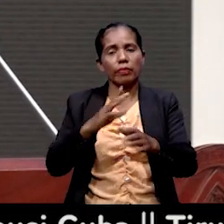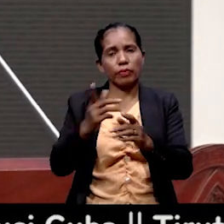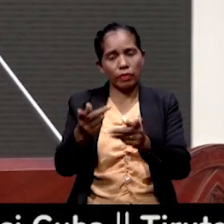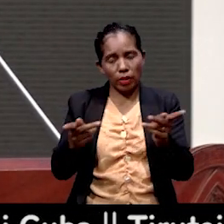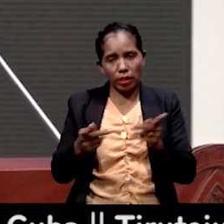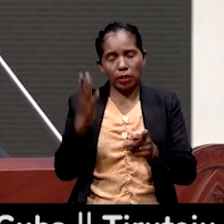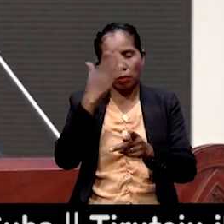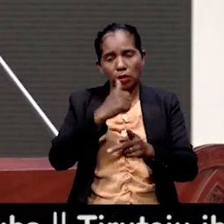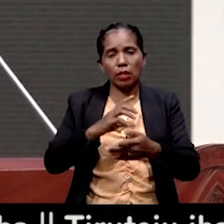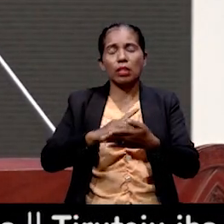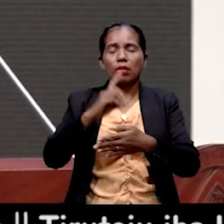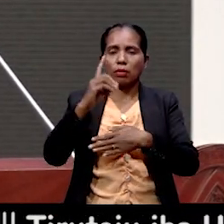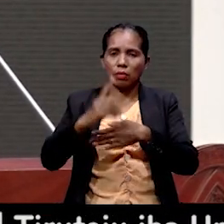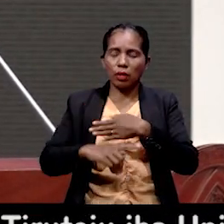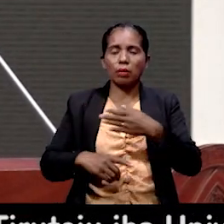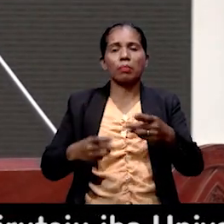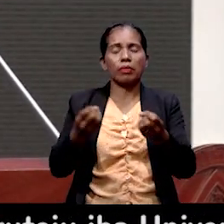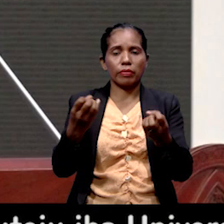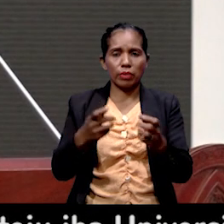desenvolvimento de indústrias Nehuen.